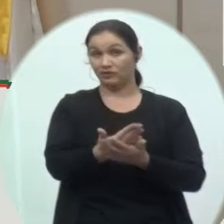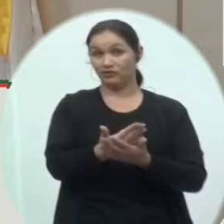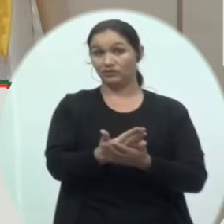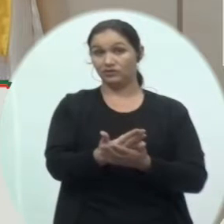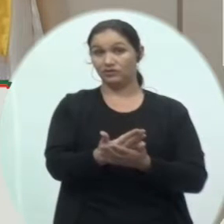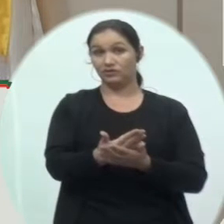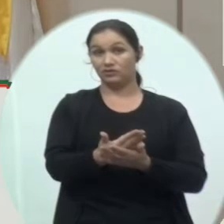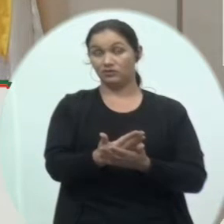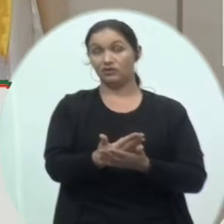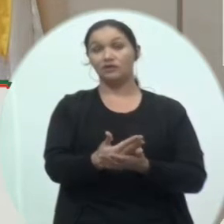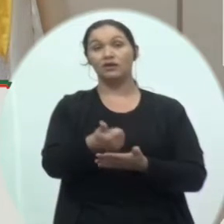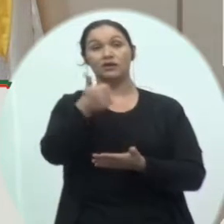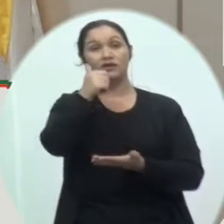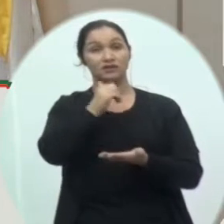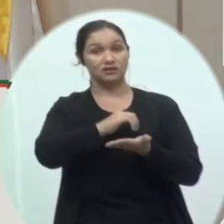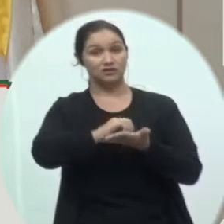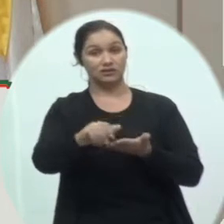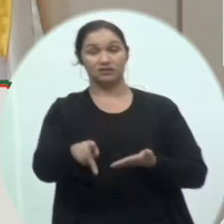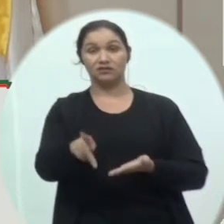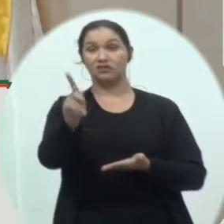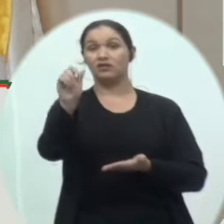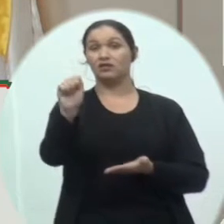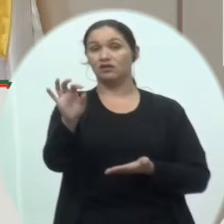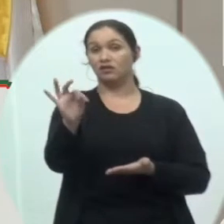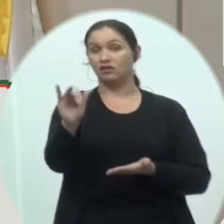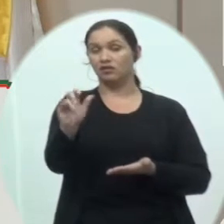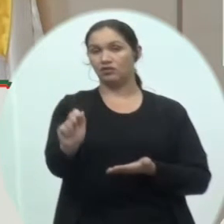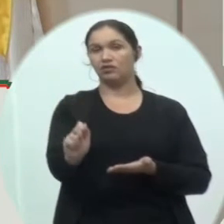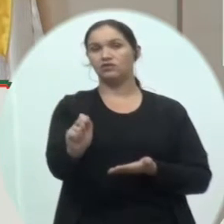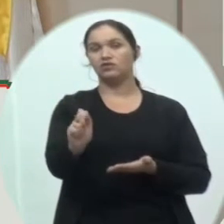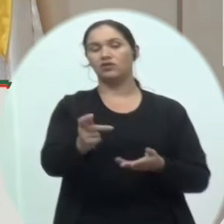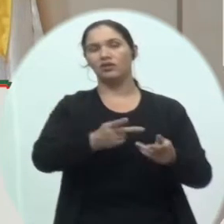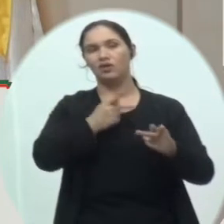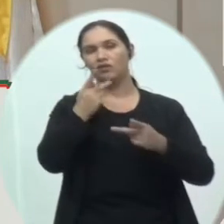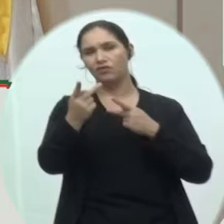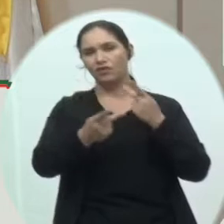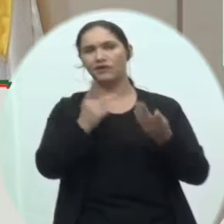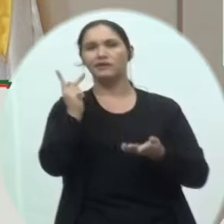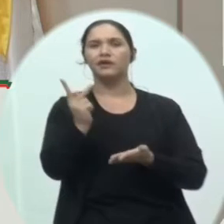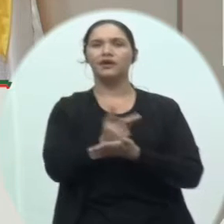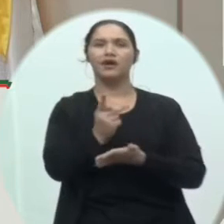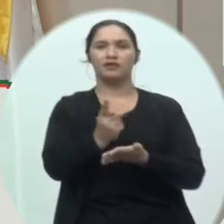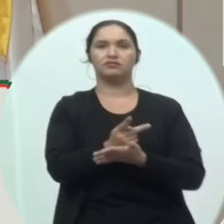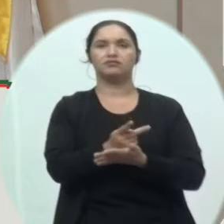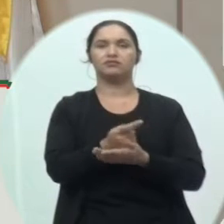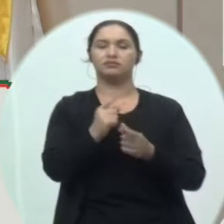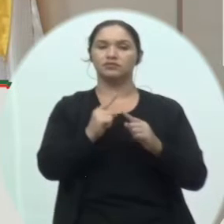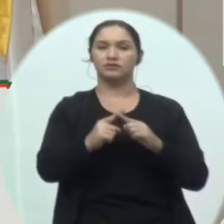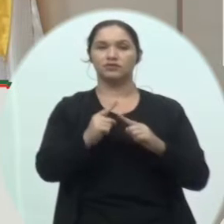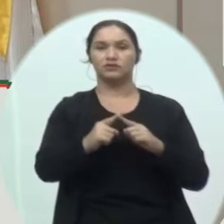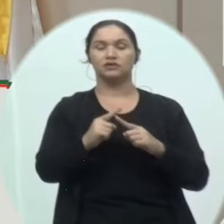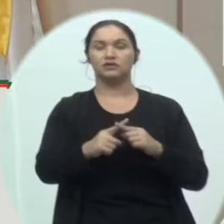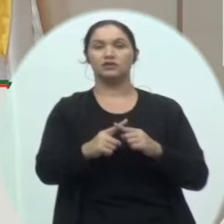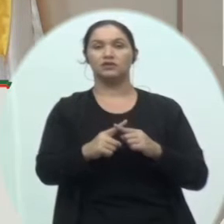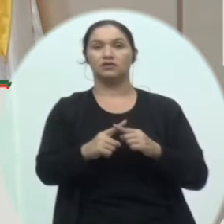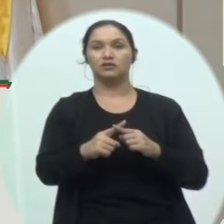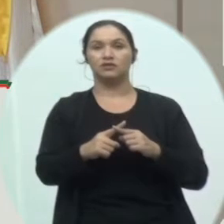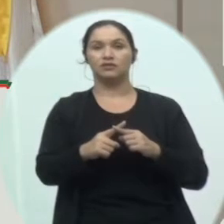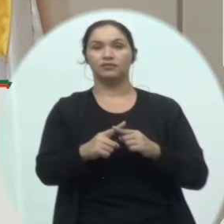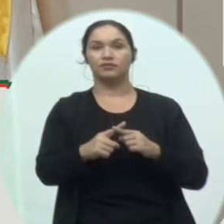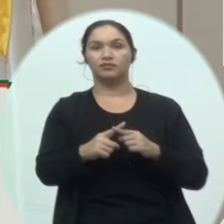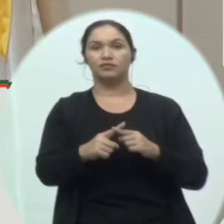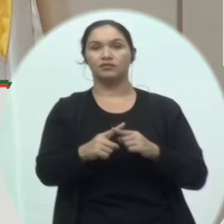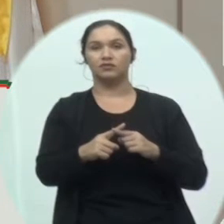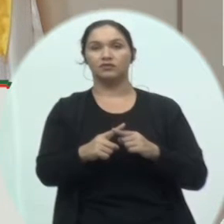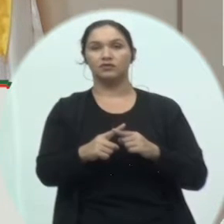sido infeliz a secretária Cática nessa colocação, até porque, como eu falei, o requerimento é uma das ferramentas